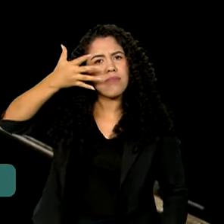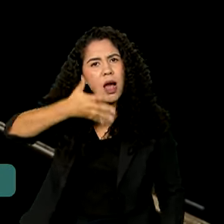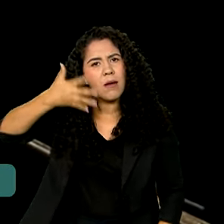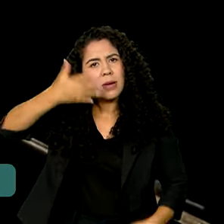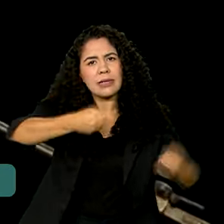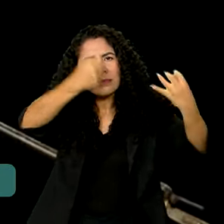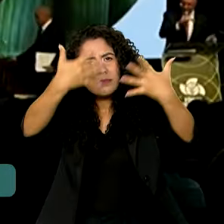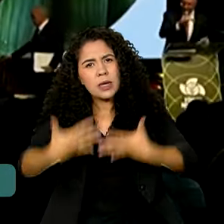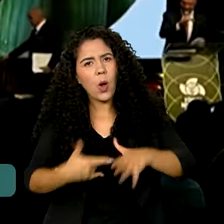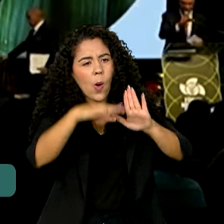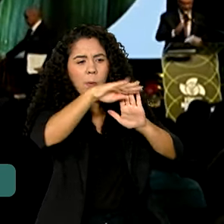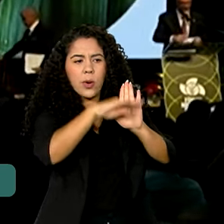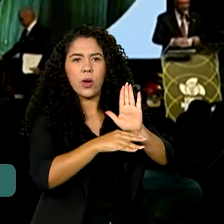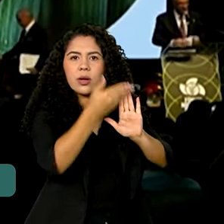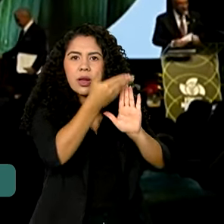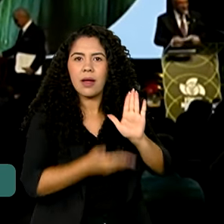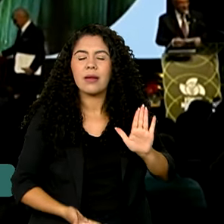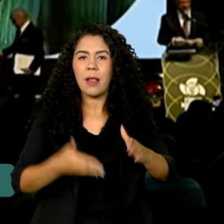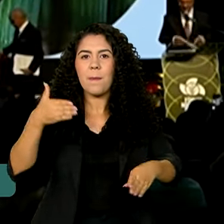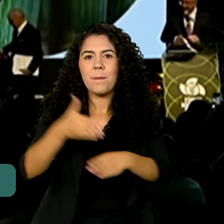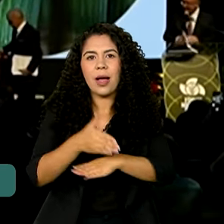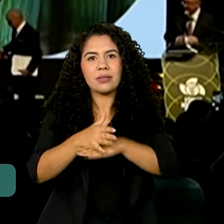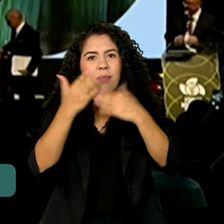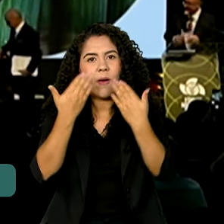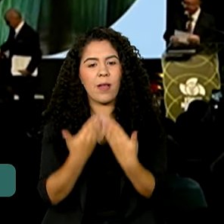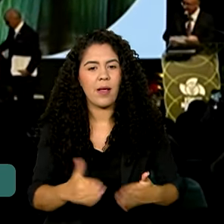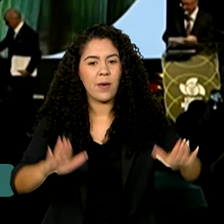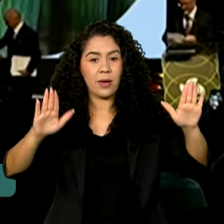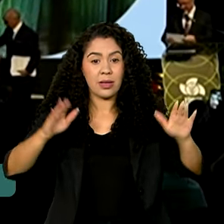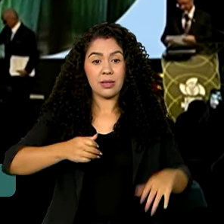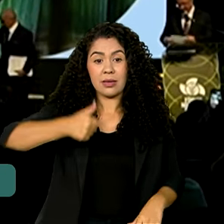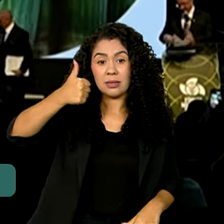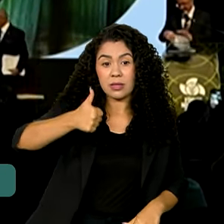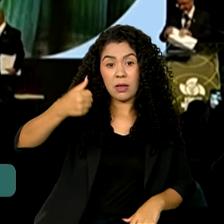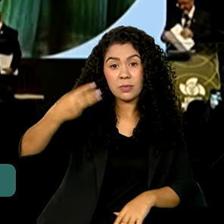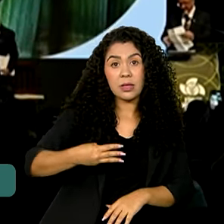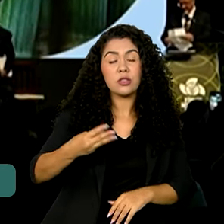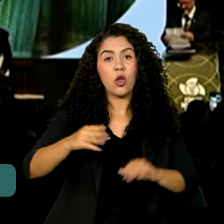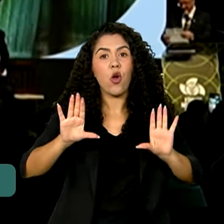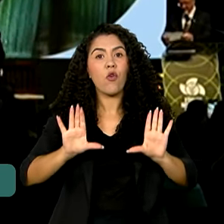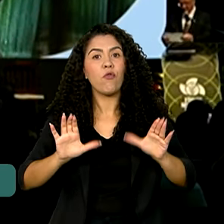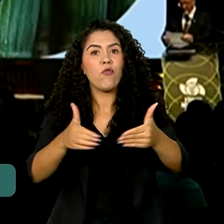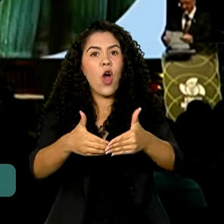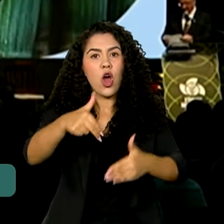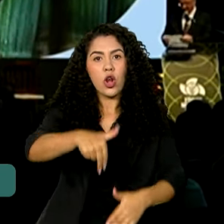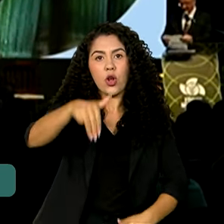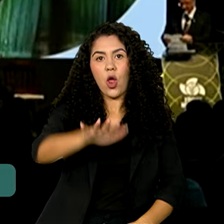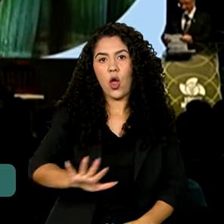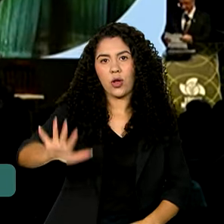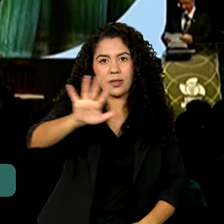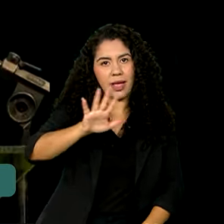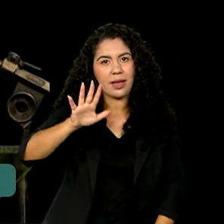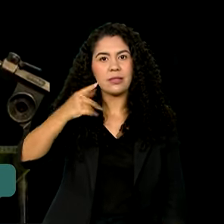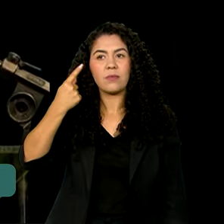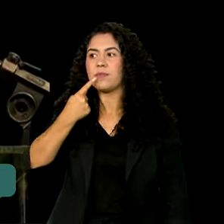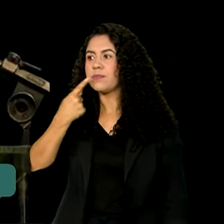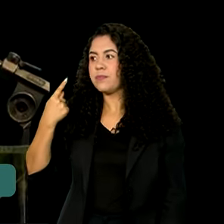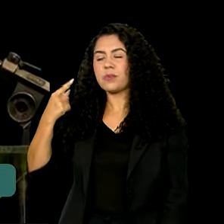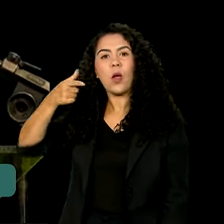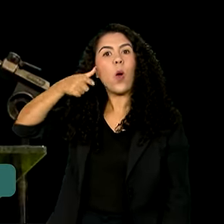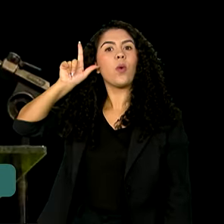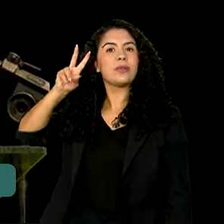programa ao participar da abertura do 13º Fórum Nordeste em Recife na segunda-feira.